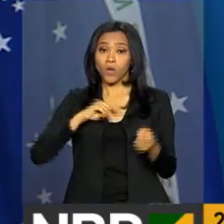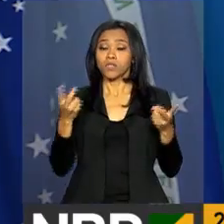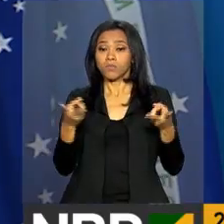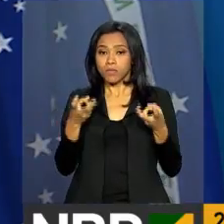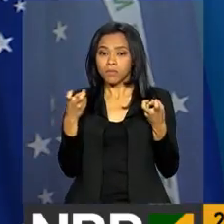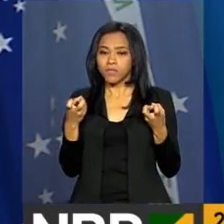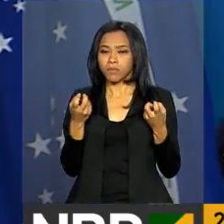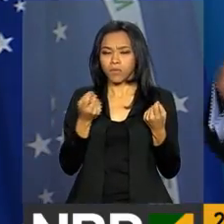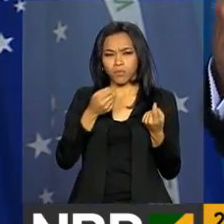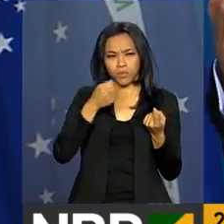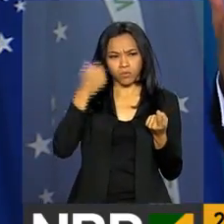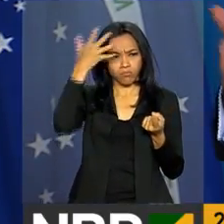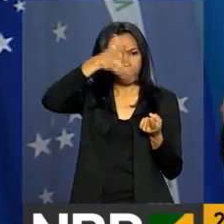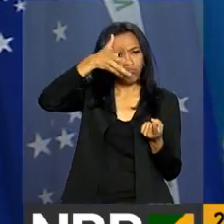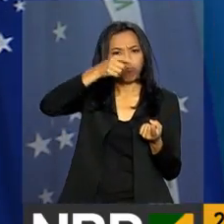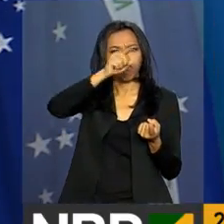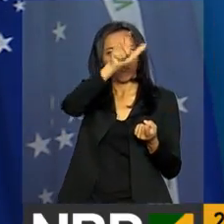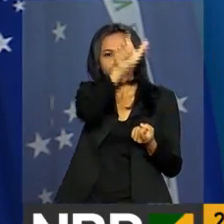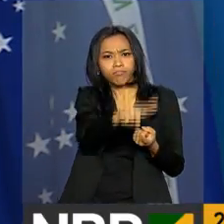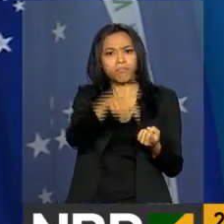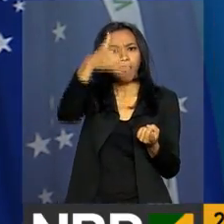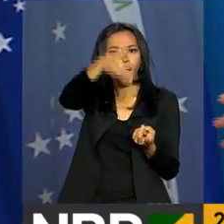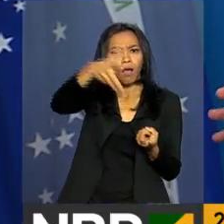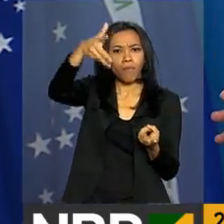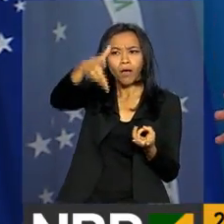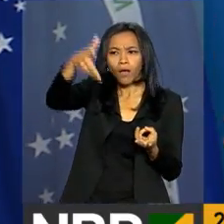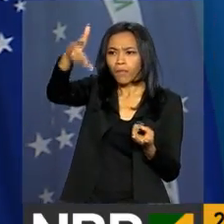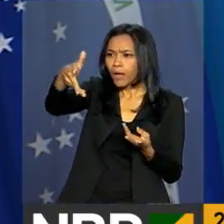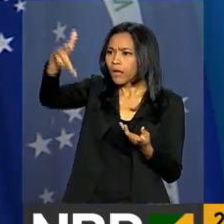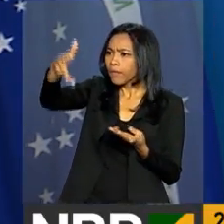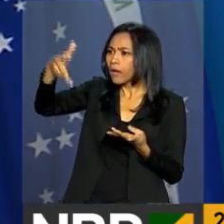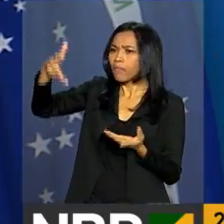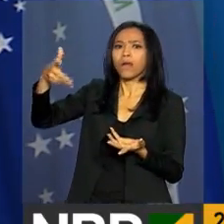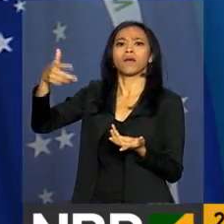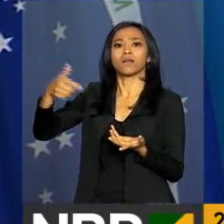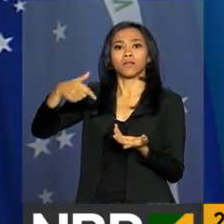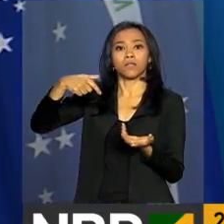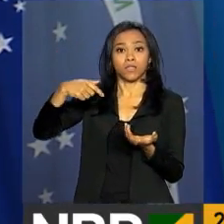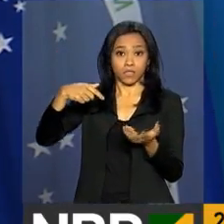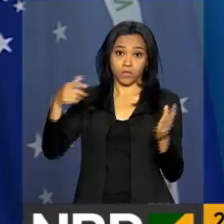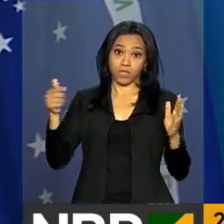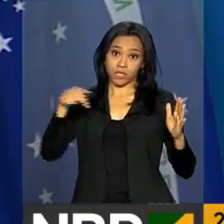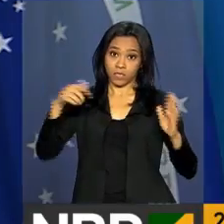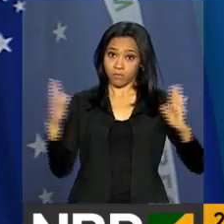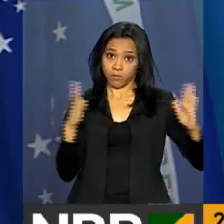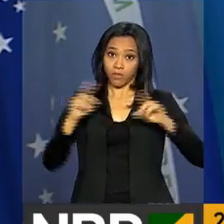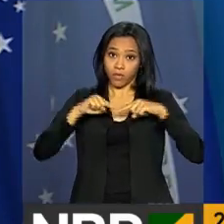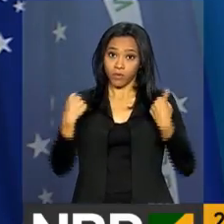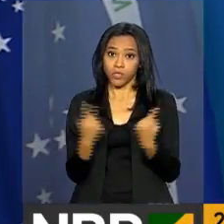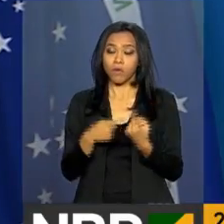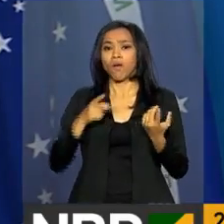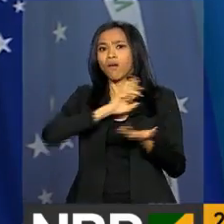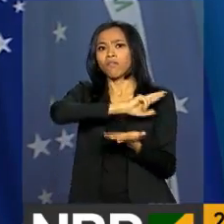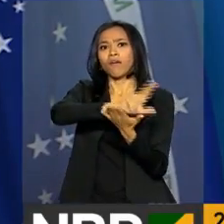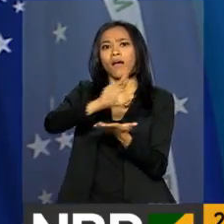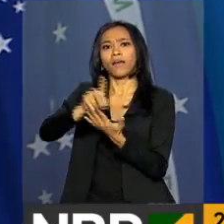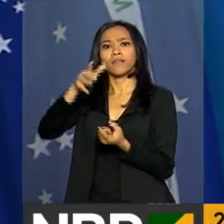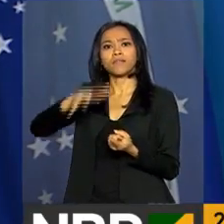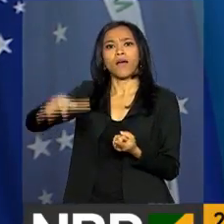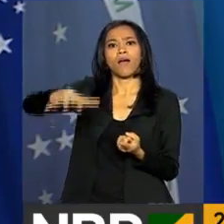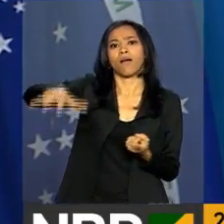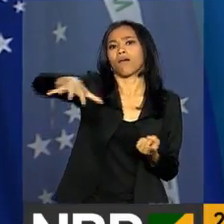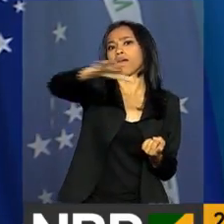depoimentos proferidos durante a reunião ou seja vários setores já estão cuidando